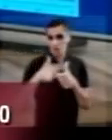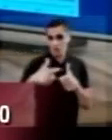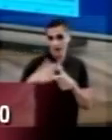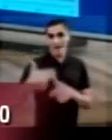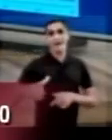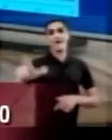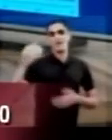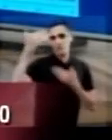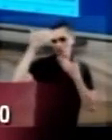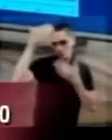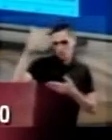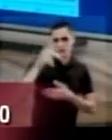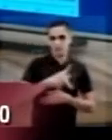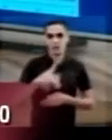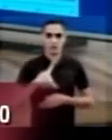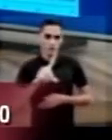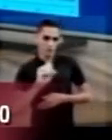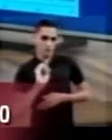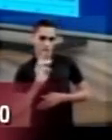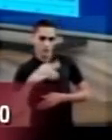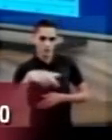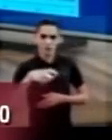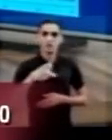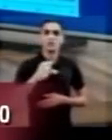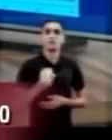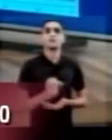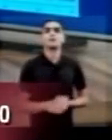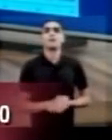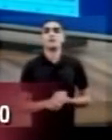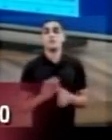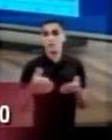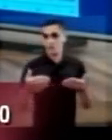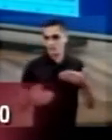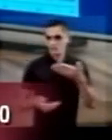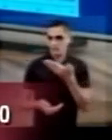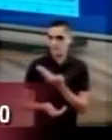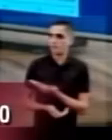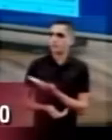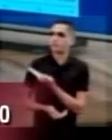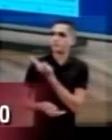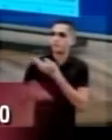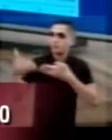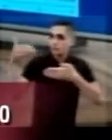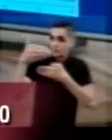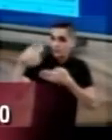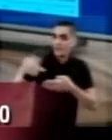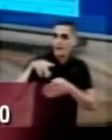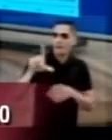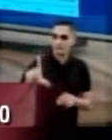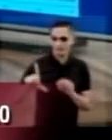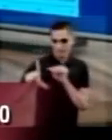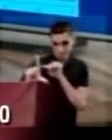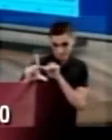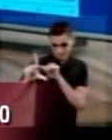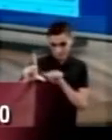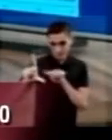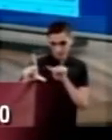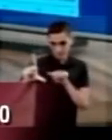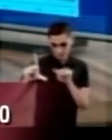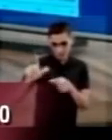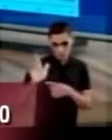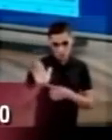obrigado, Dimitra. Bom, aqui nós vamos ter um gráfico de aproximação, que é